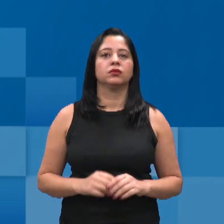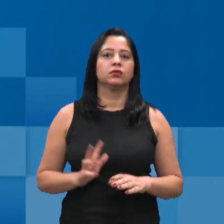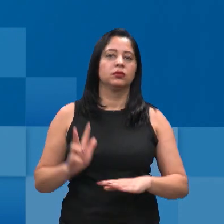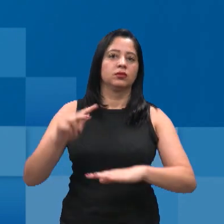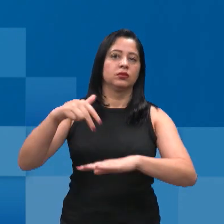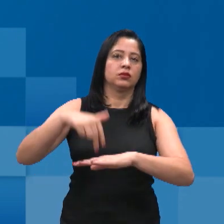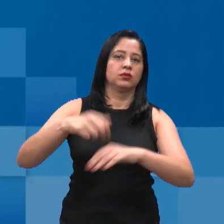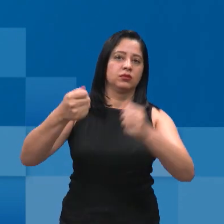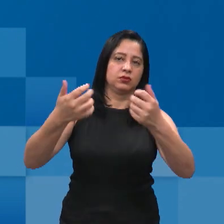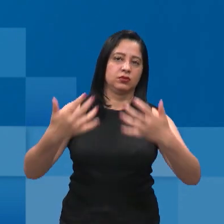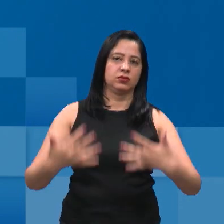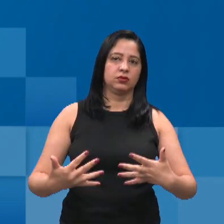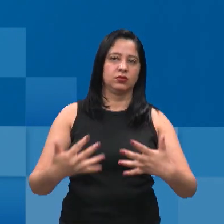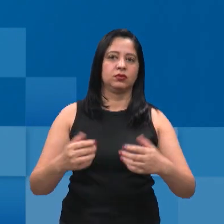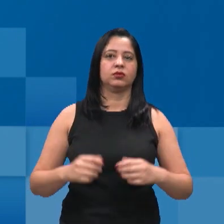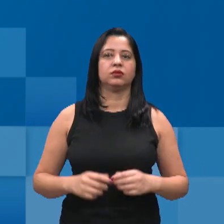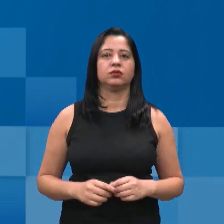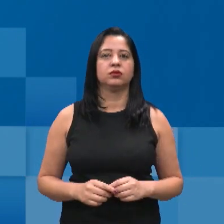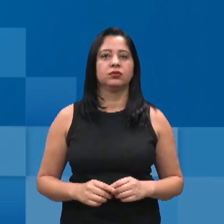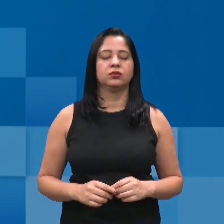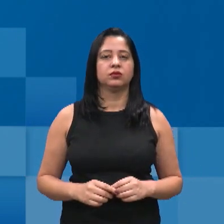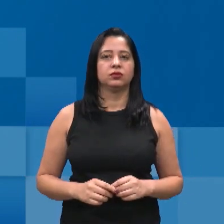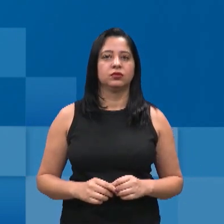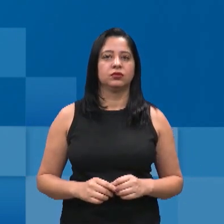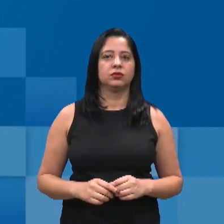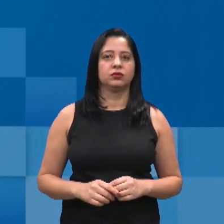no processo, o vereador Sérgio Camargo.